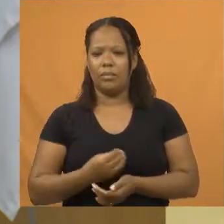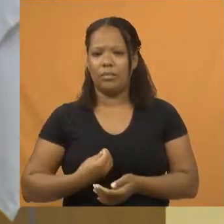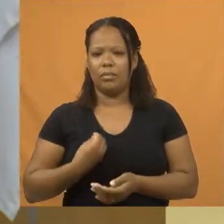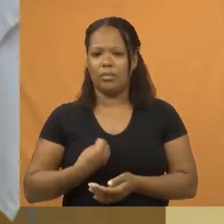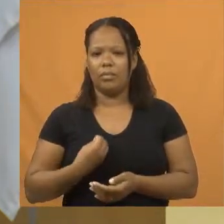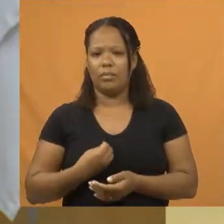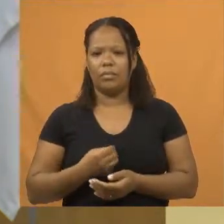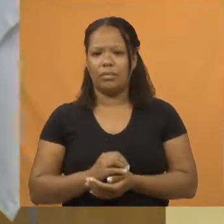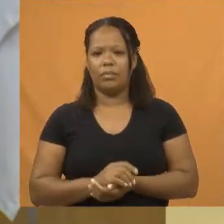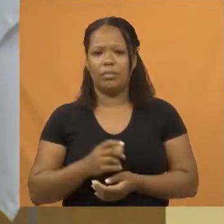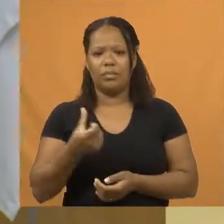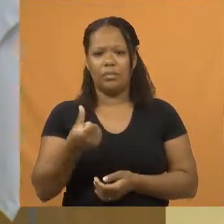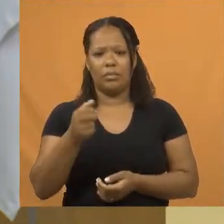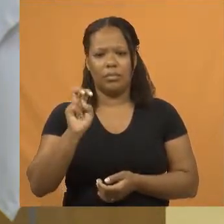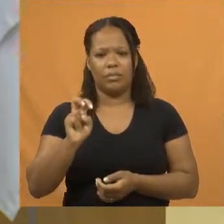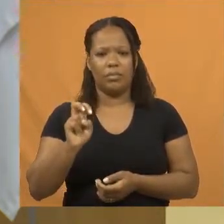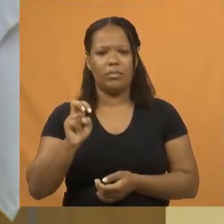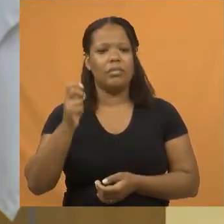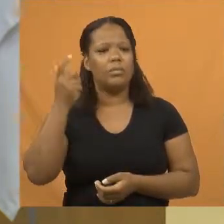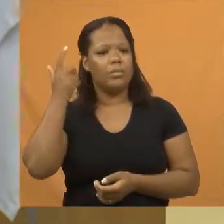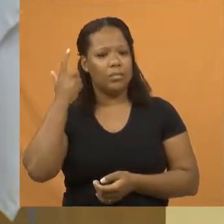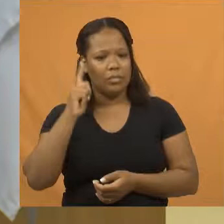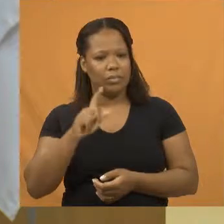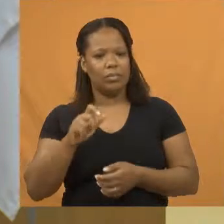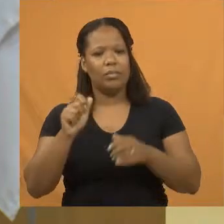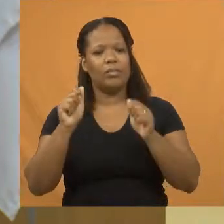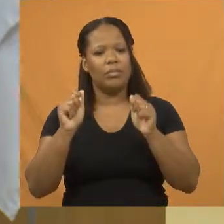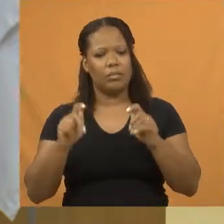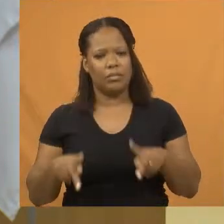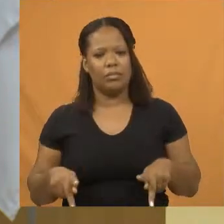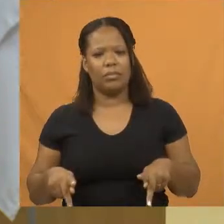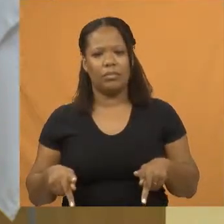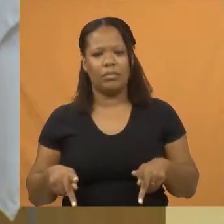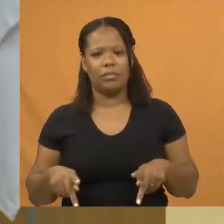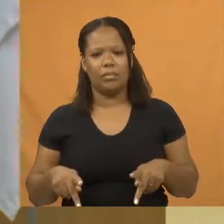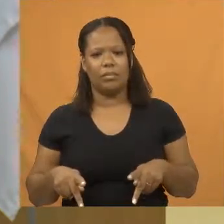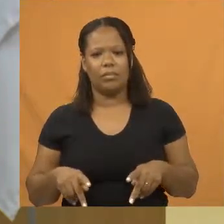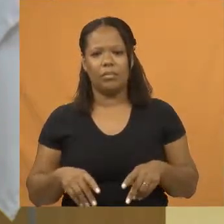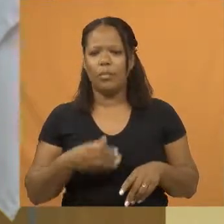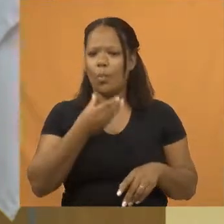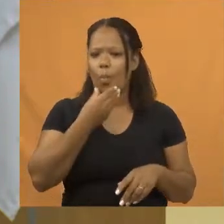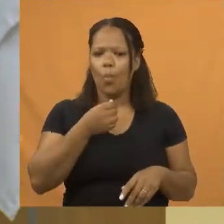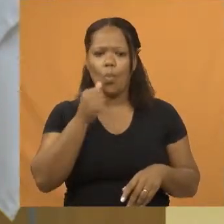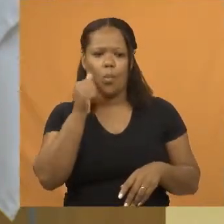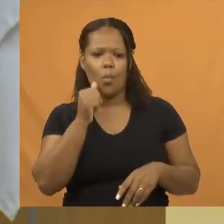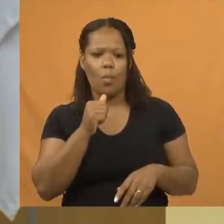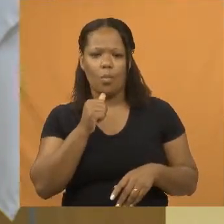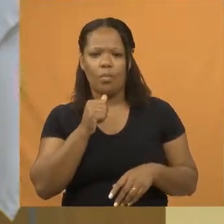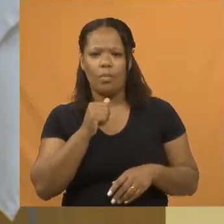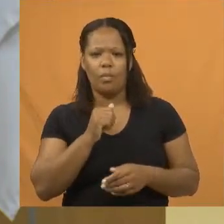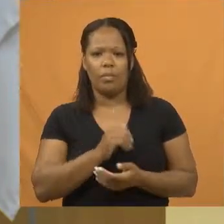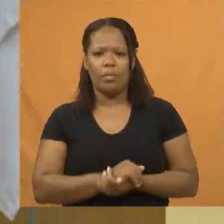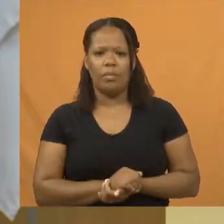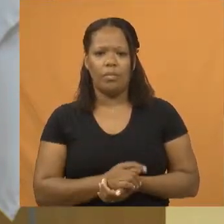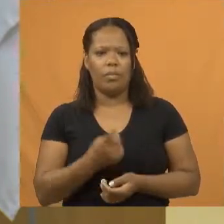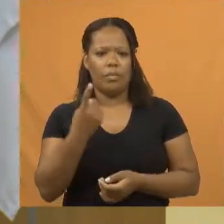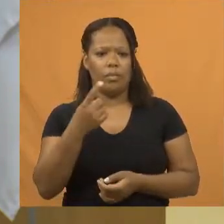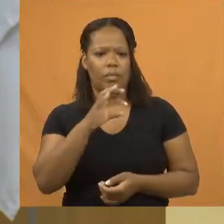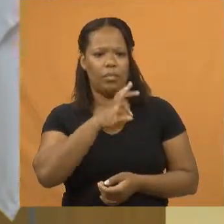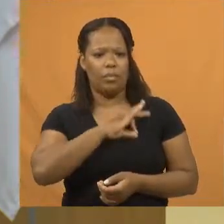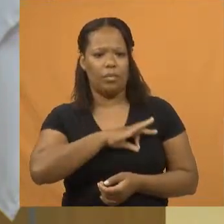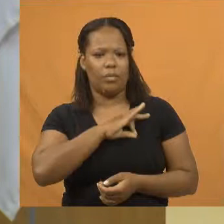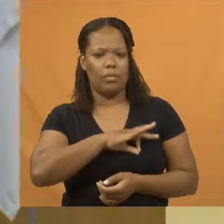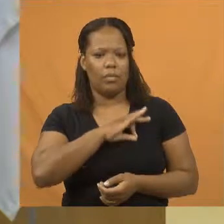vida, após 65 anos, recebe esse benefício, seja o homem, seja a mulher, que equivale a um